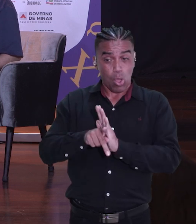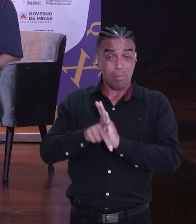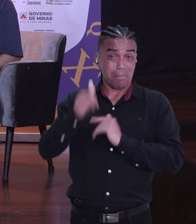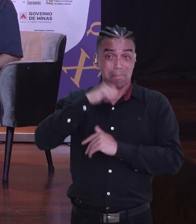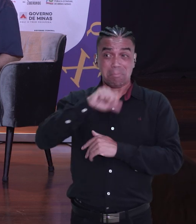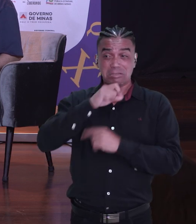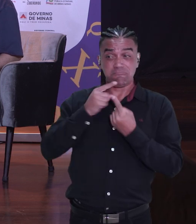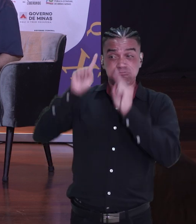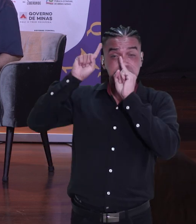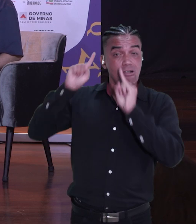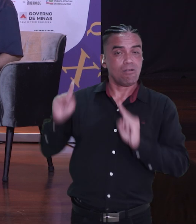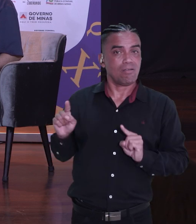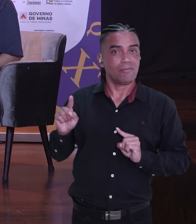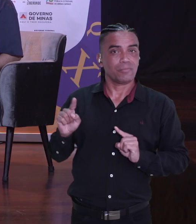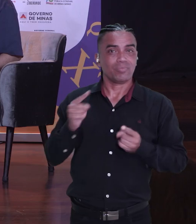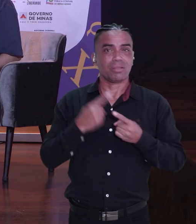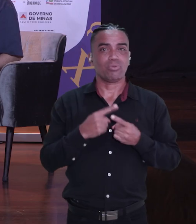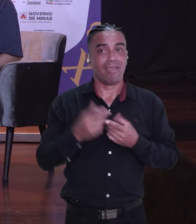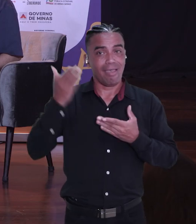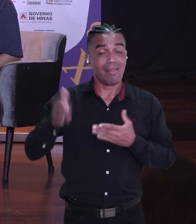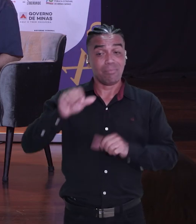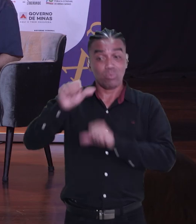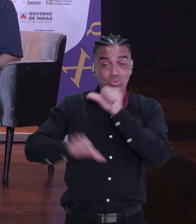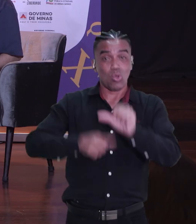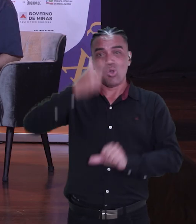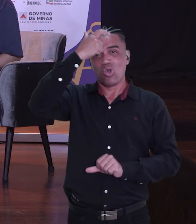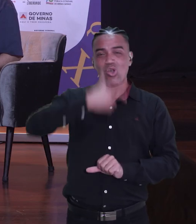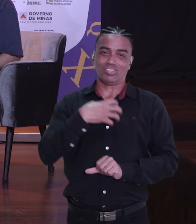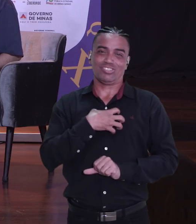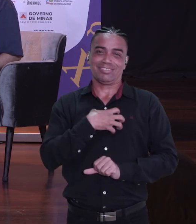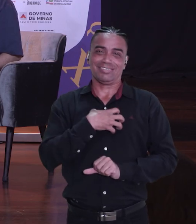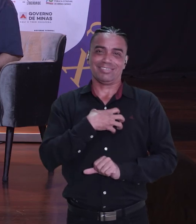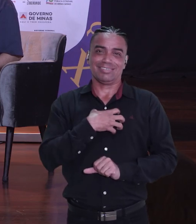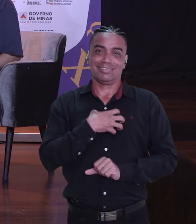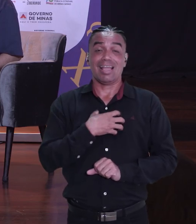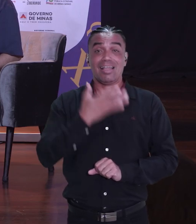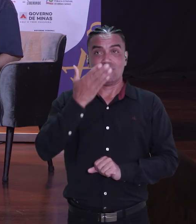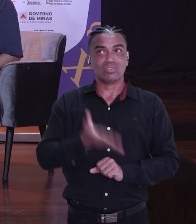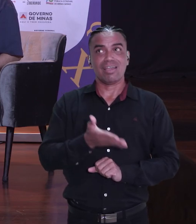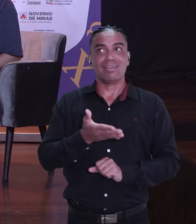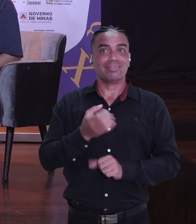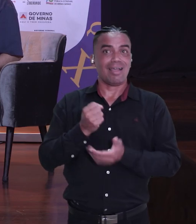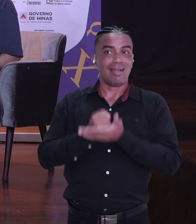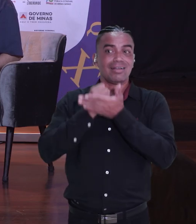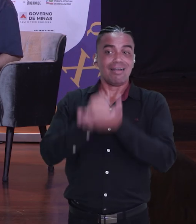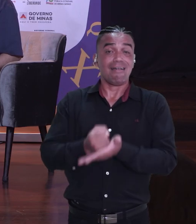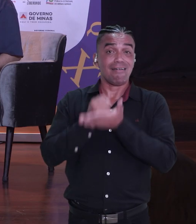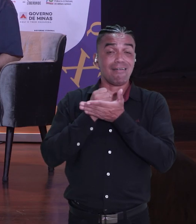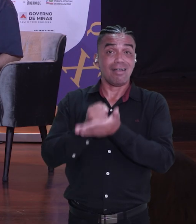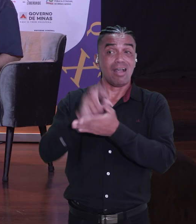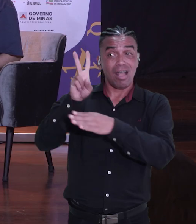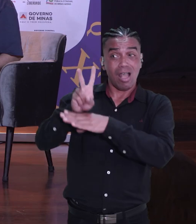raiva, ficar com raiva da sua própria mãe, sabe? Porque ela se tornou outra pessoa e você que